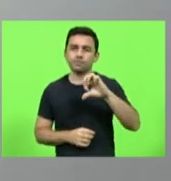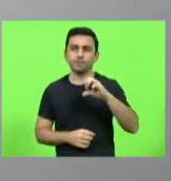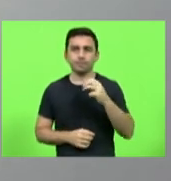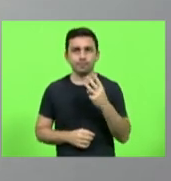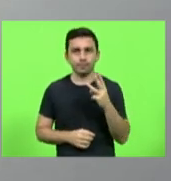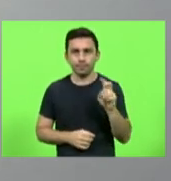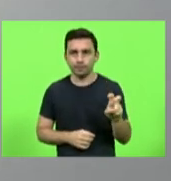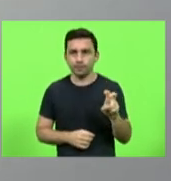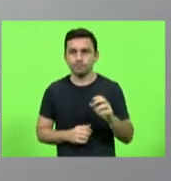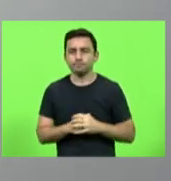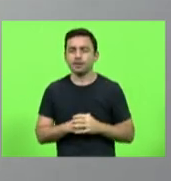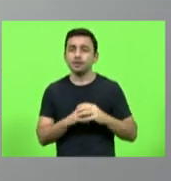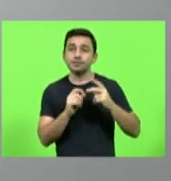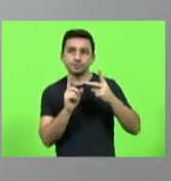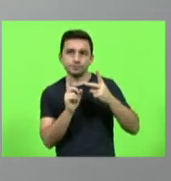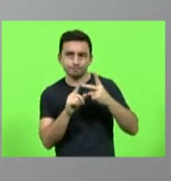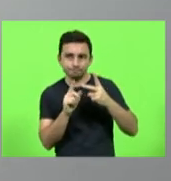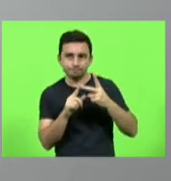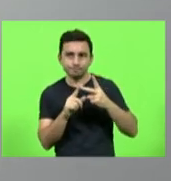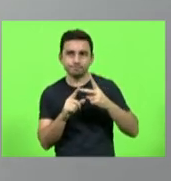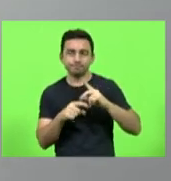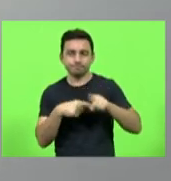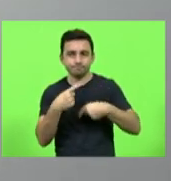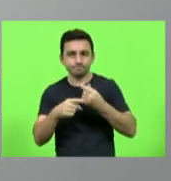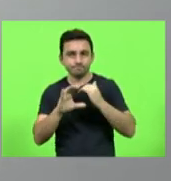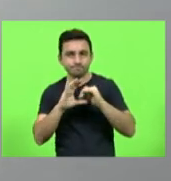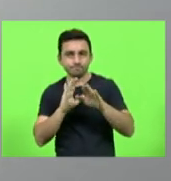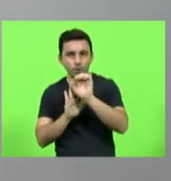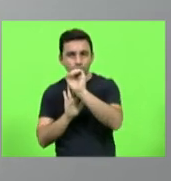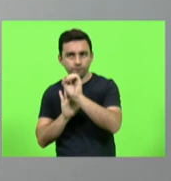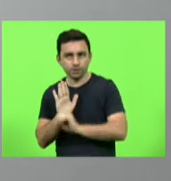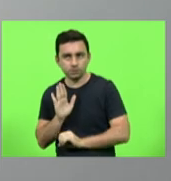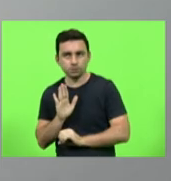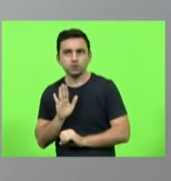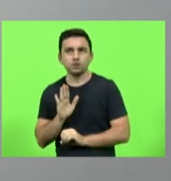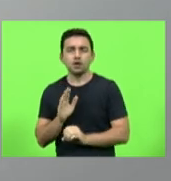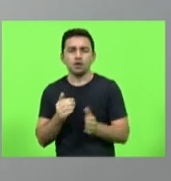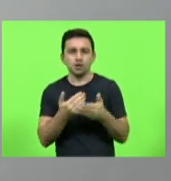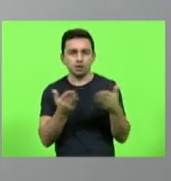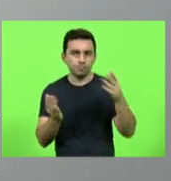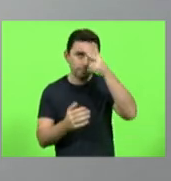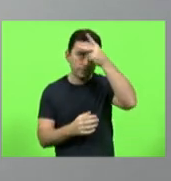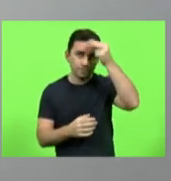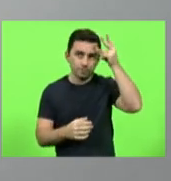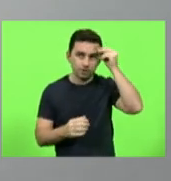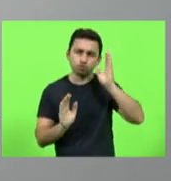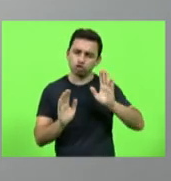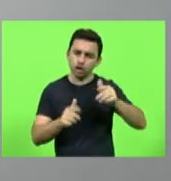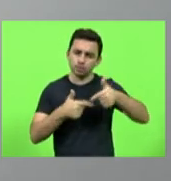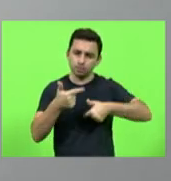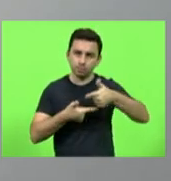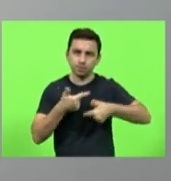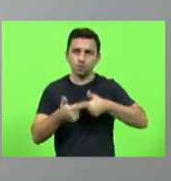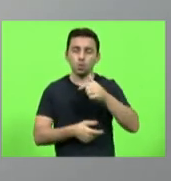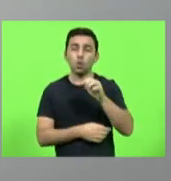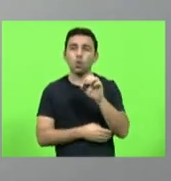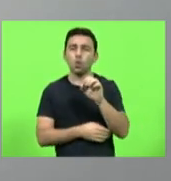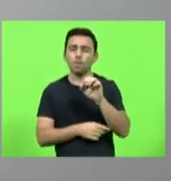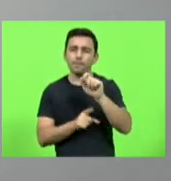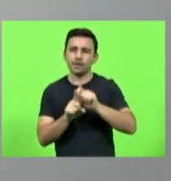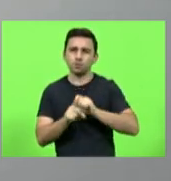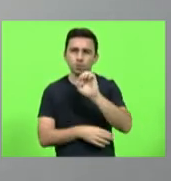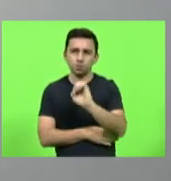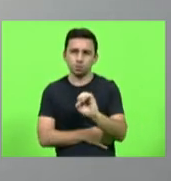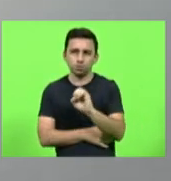13.935. Num segundo momento, nós enviamos um ofício aos prefeitos em exercício da função, então, em outubro de